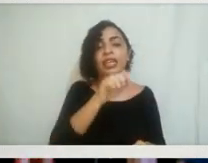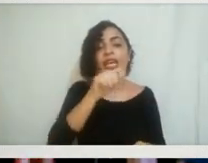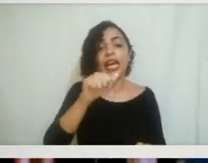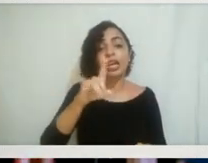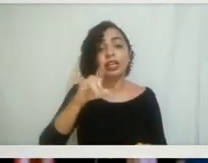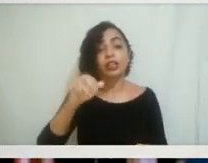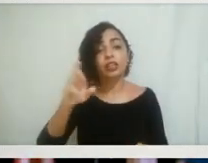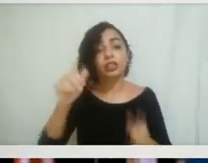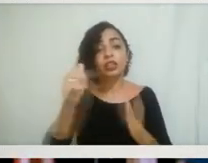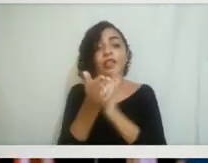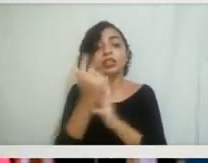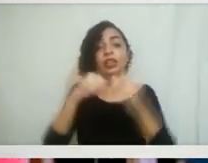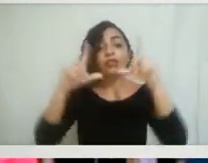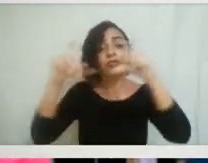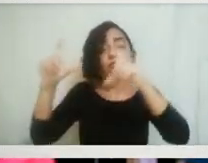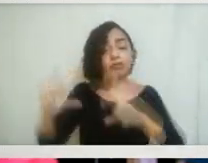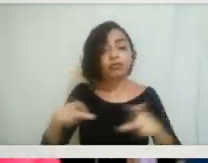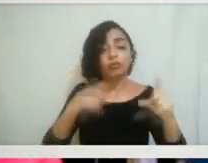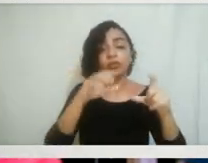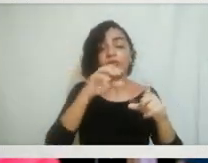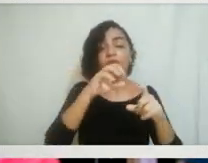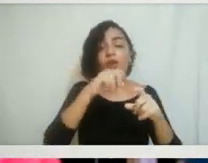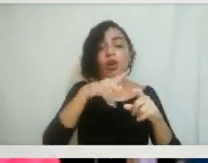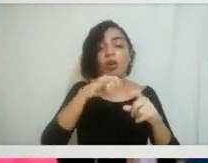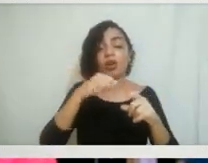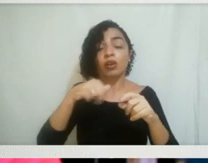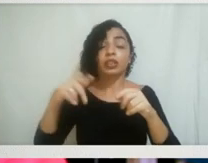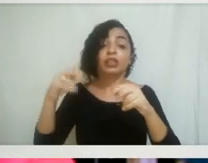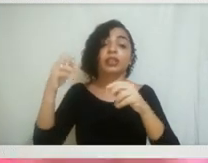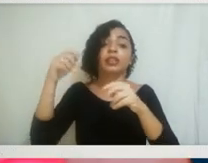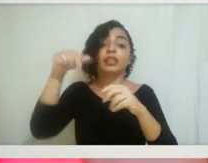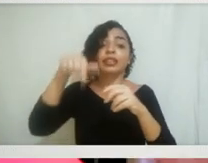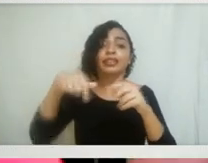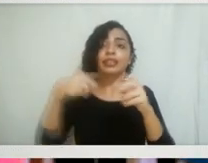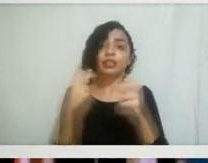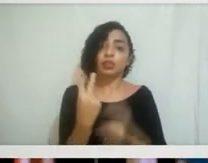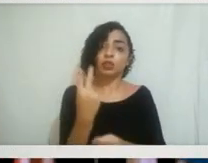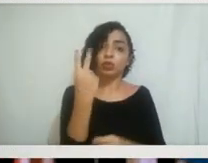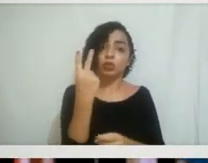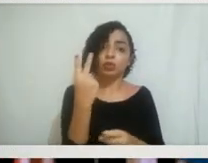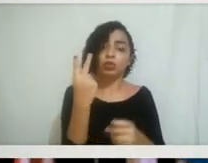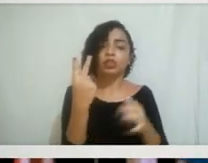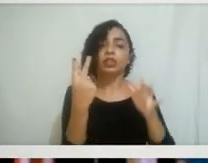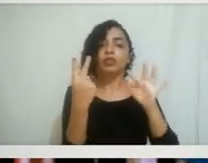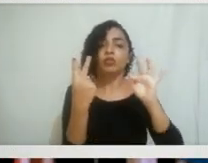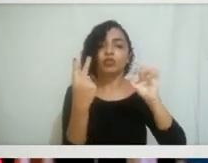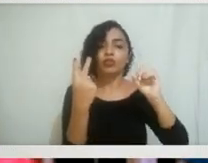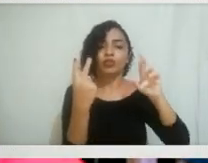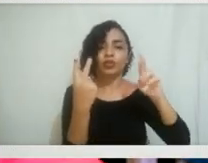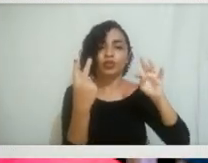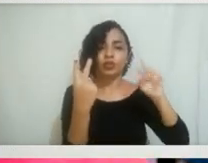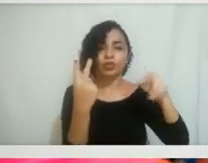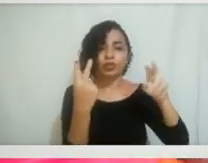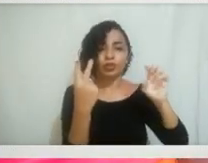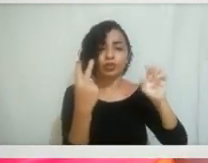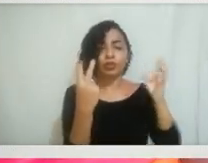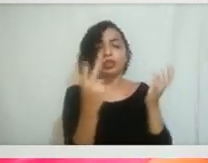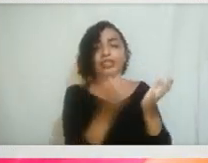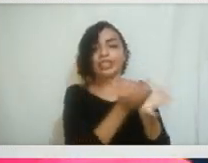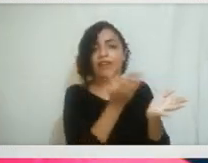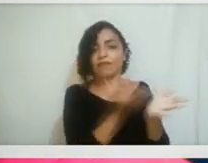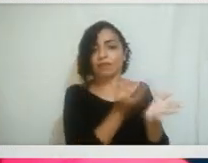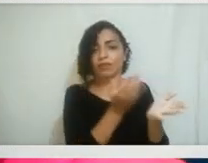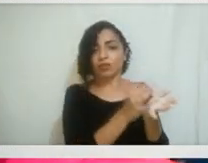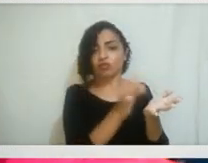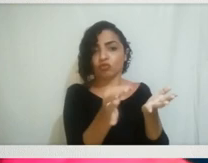do James Adie, e fotografias do Walken Evans. Eles dois foram designados pela revista Fortune e para